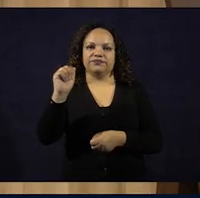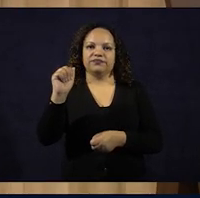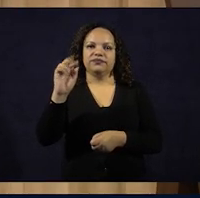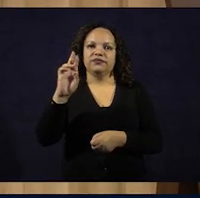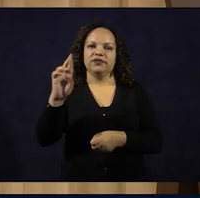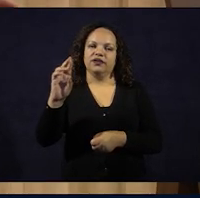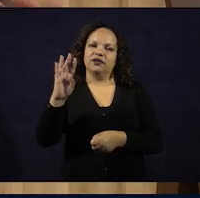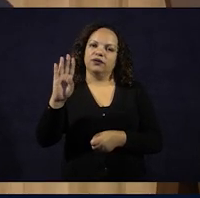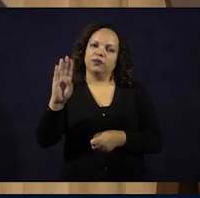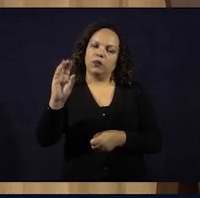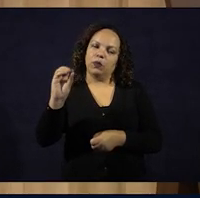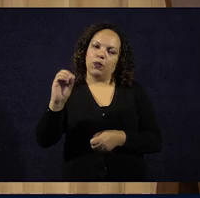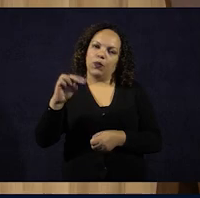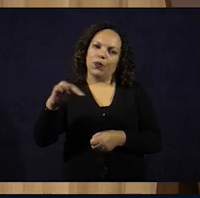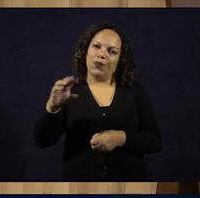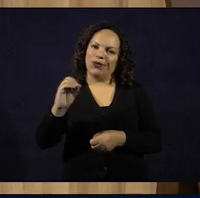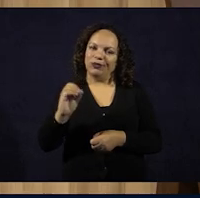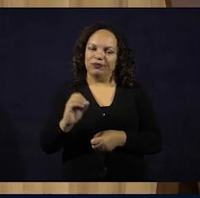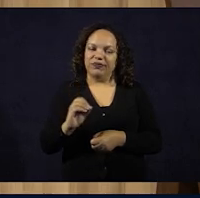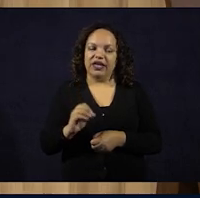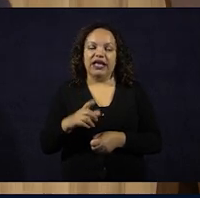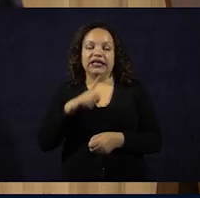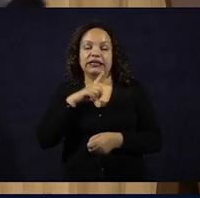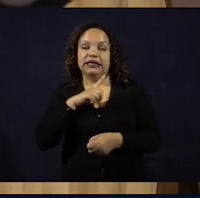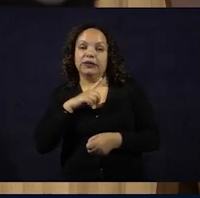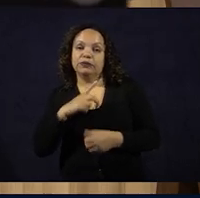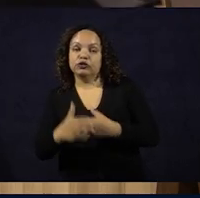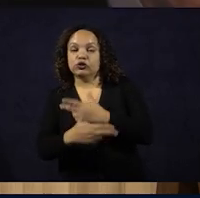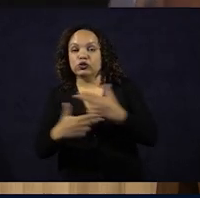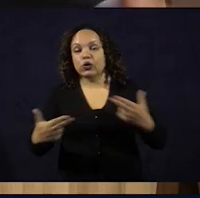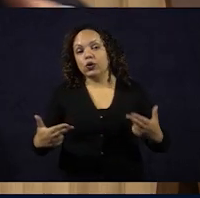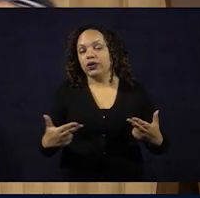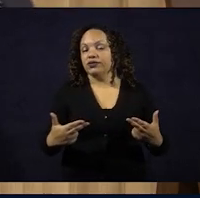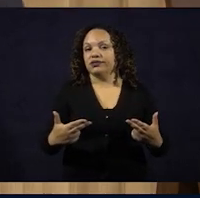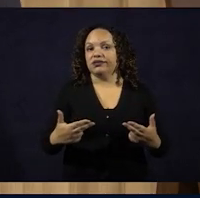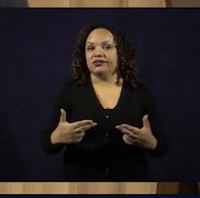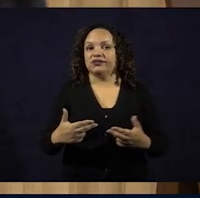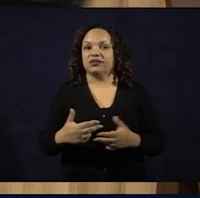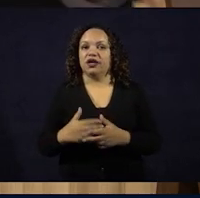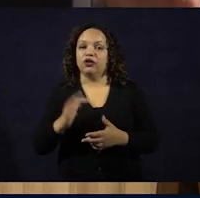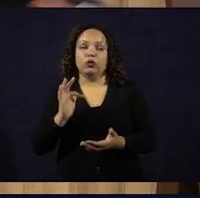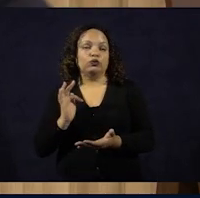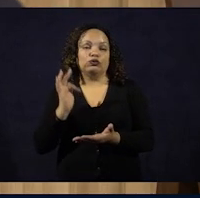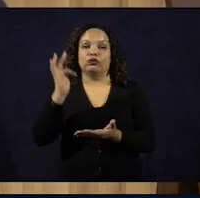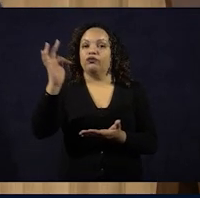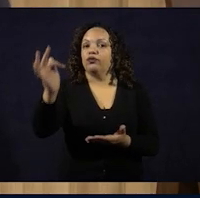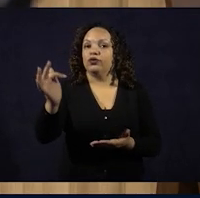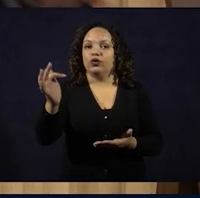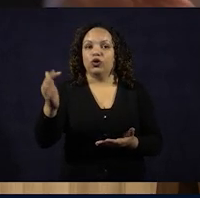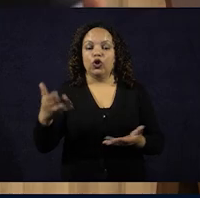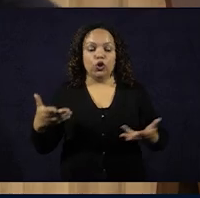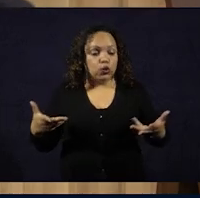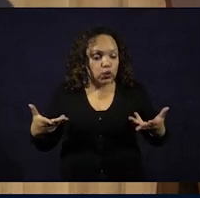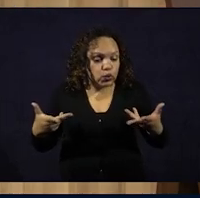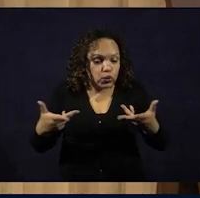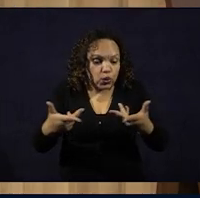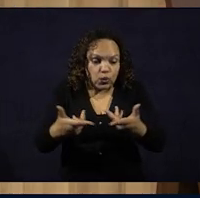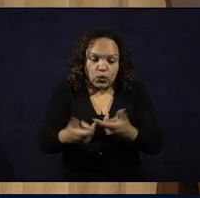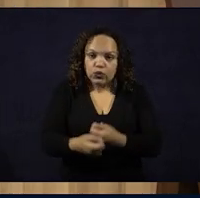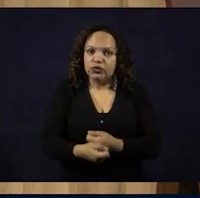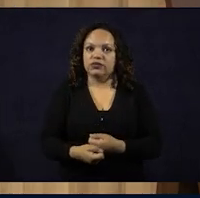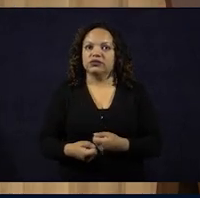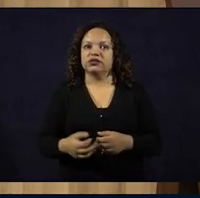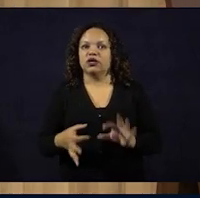independe do Futuro que estão aqui agora que a gente tinha que o sistema financeiro as empresas todo mundo se unir